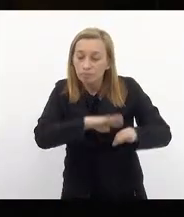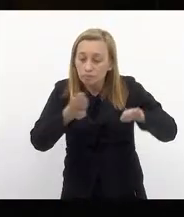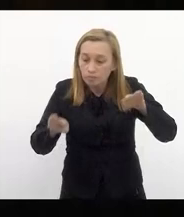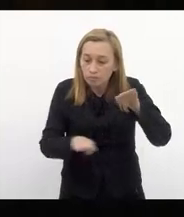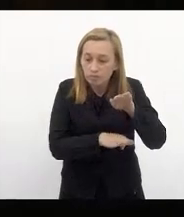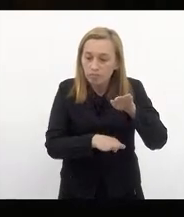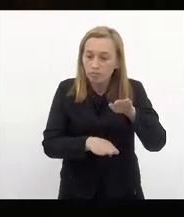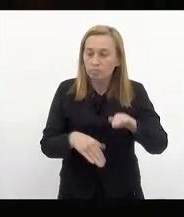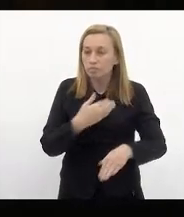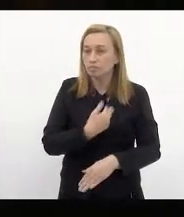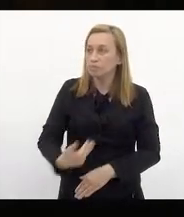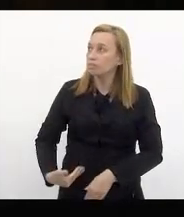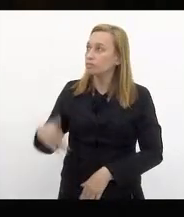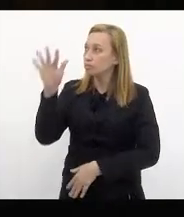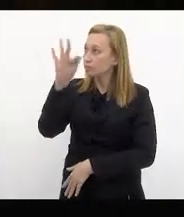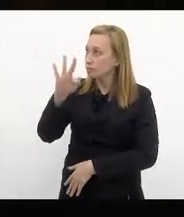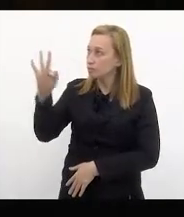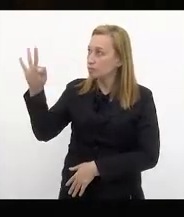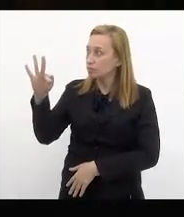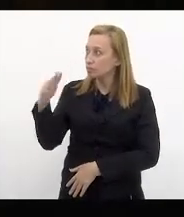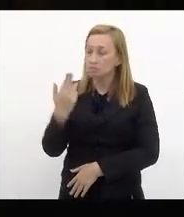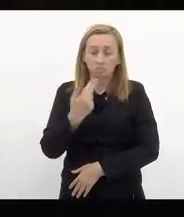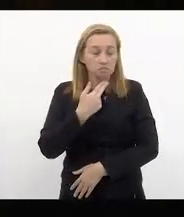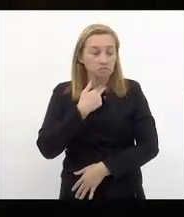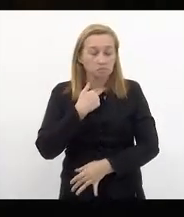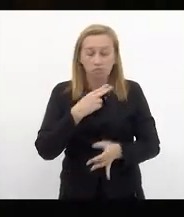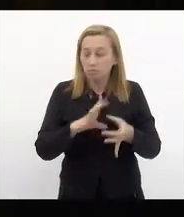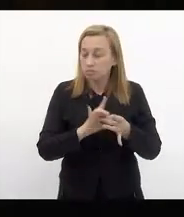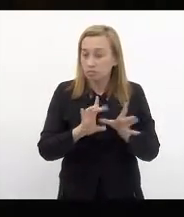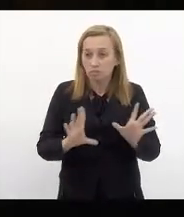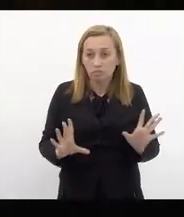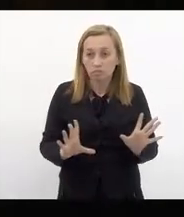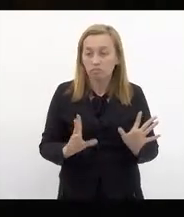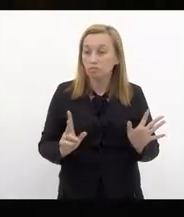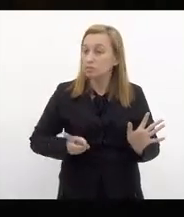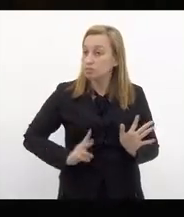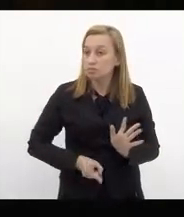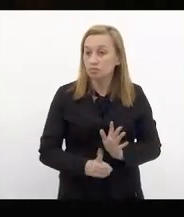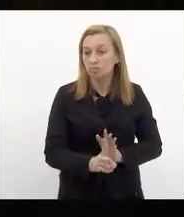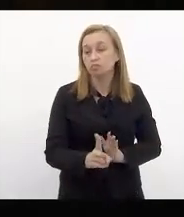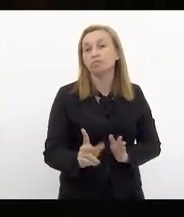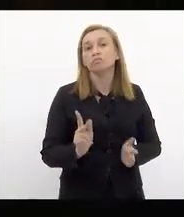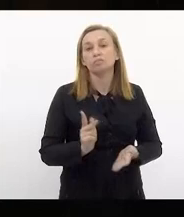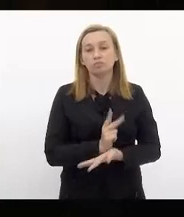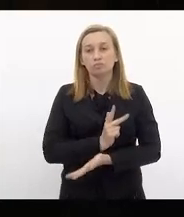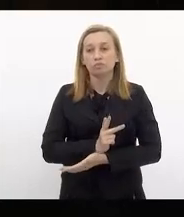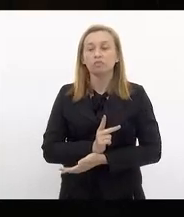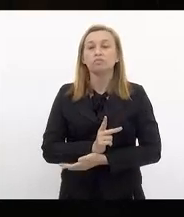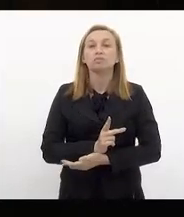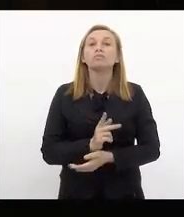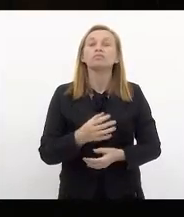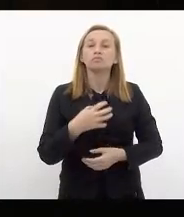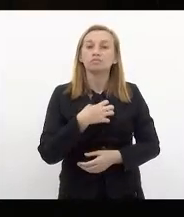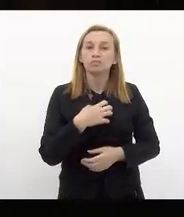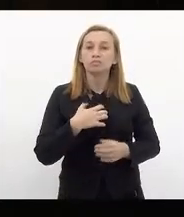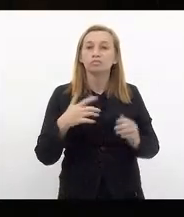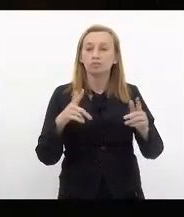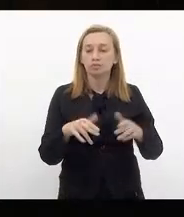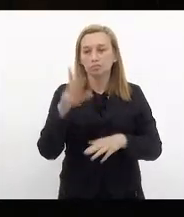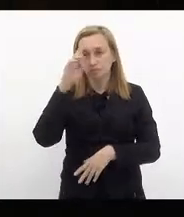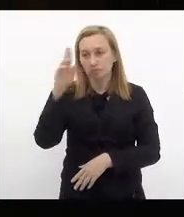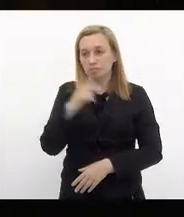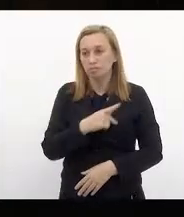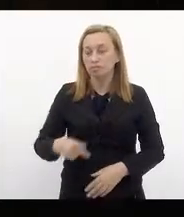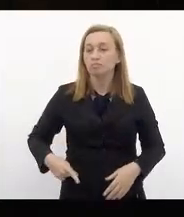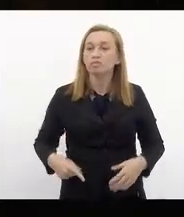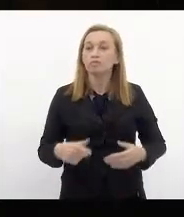ao governo federal. Não podemos deixar que isso continue a ocorrer. E aí, nesse sentido, senhora presidenta,